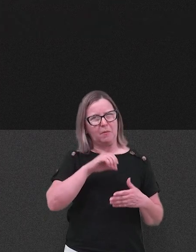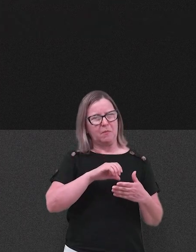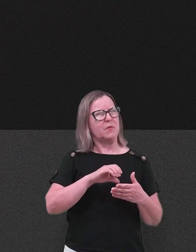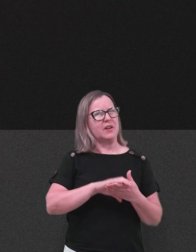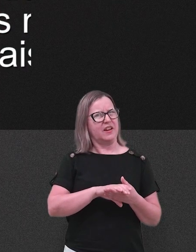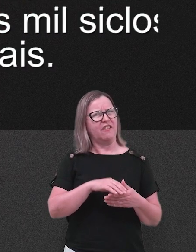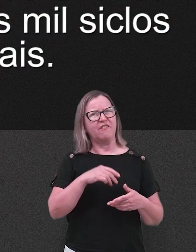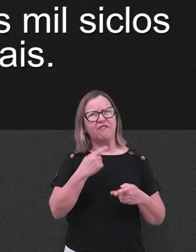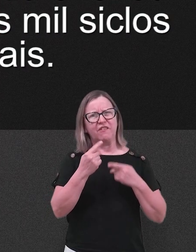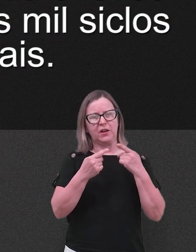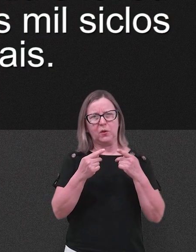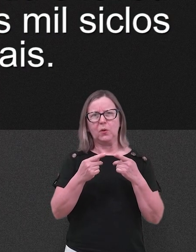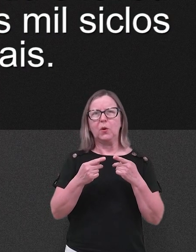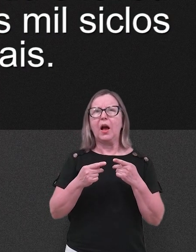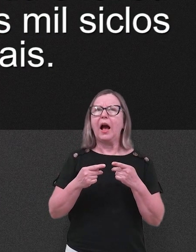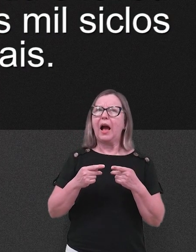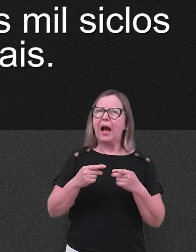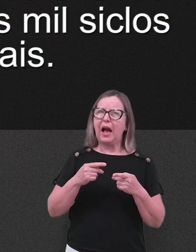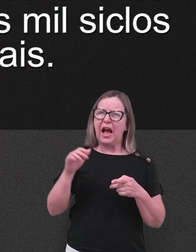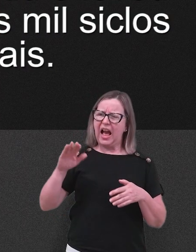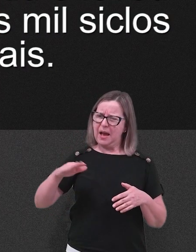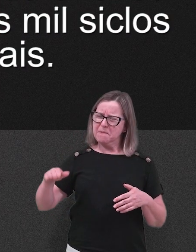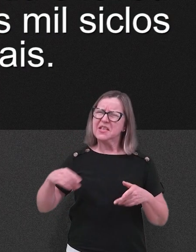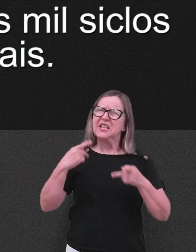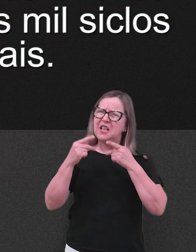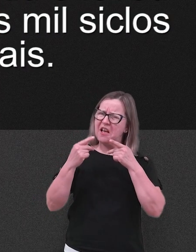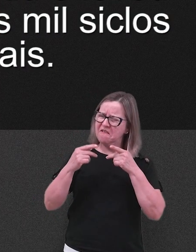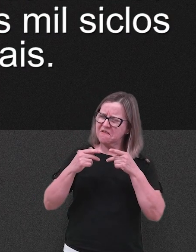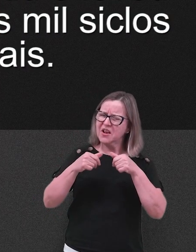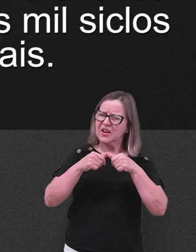Israel. Respondeu o rei da Síria, vai,